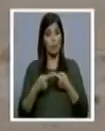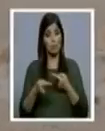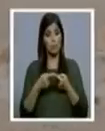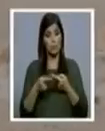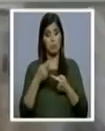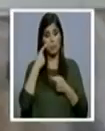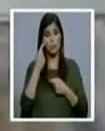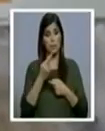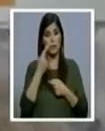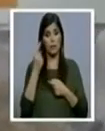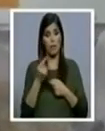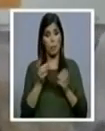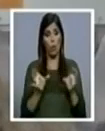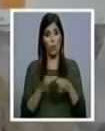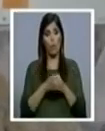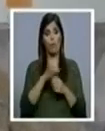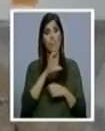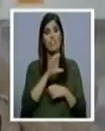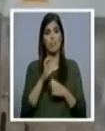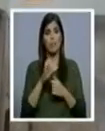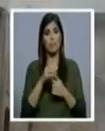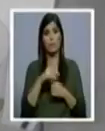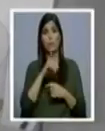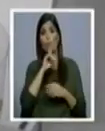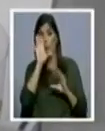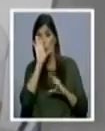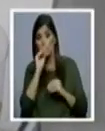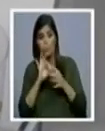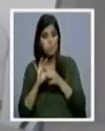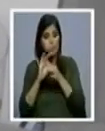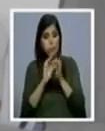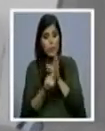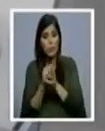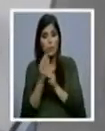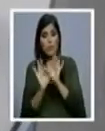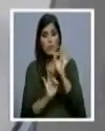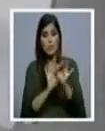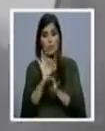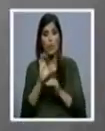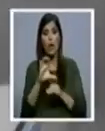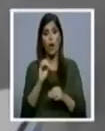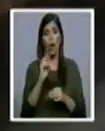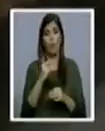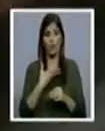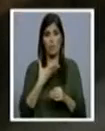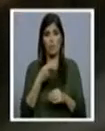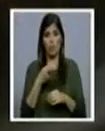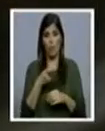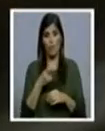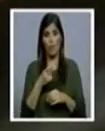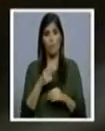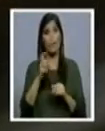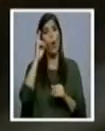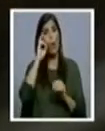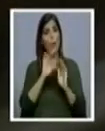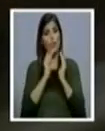Nestes tempos extraordinários em que uma comunidade de cientistas anónimos se une na criação de um tratamento para a Covid-19, o